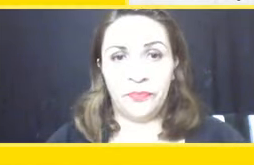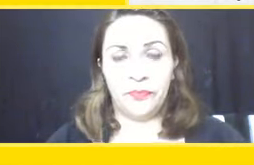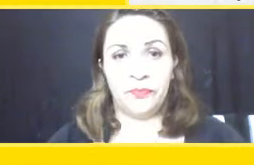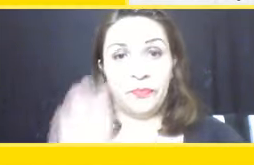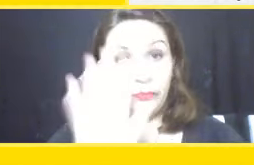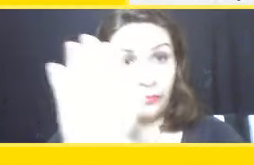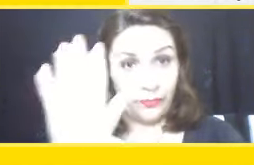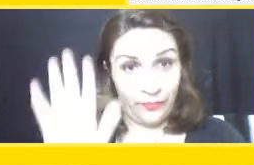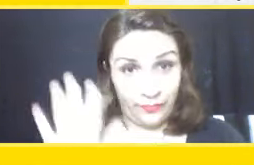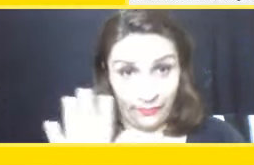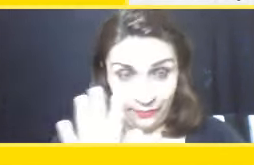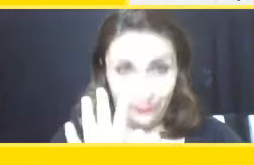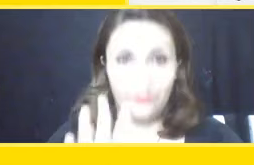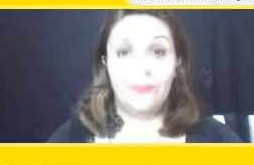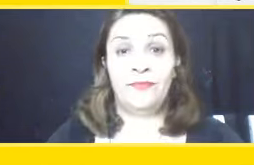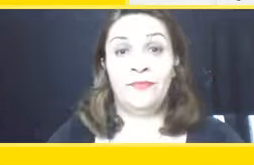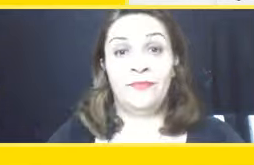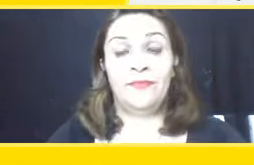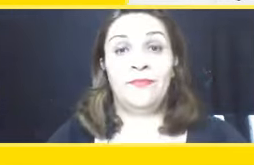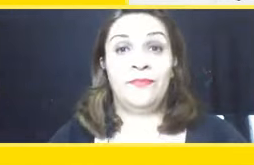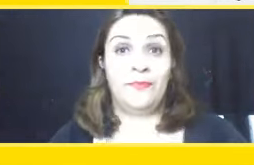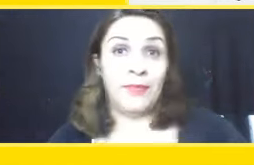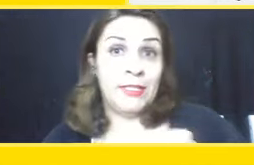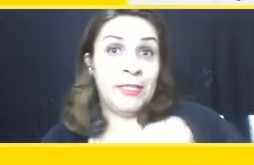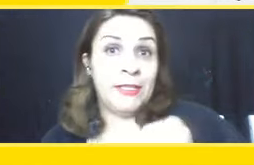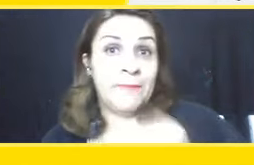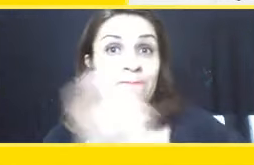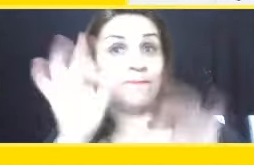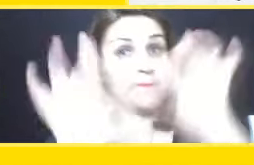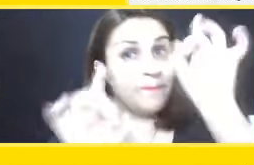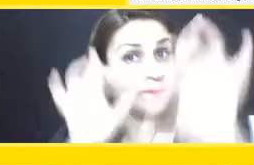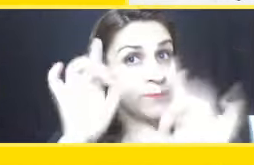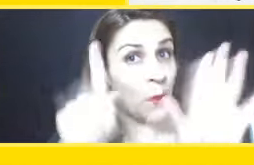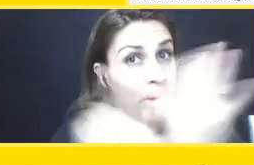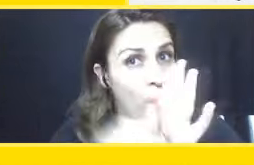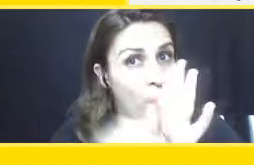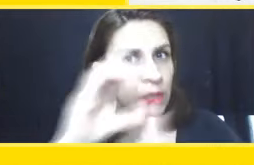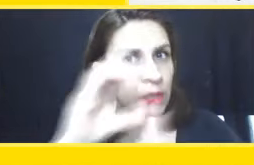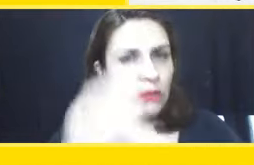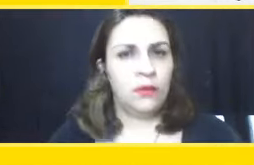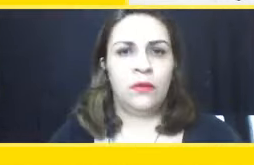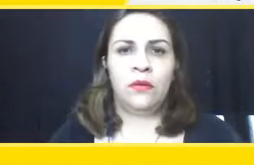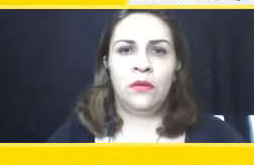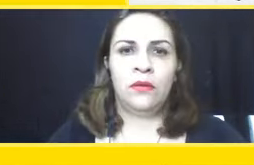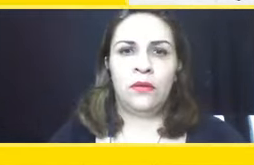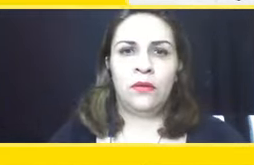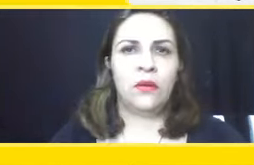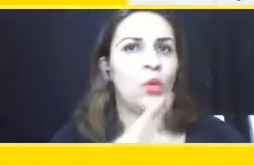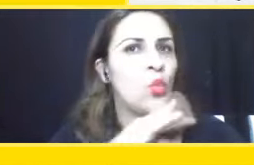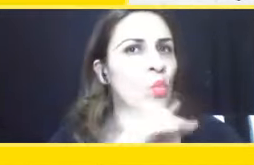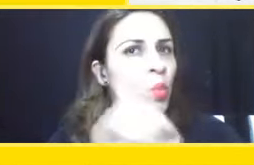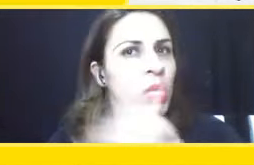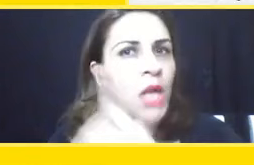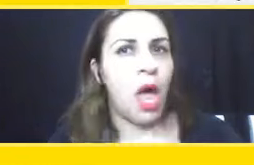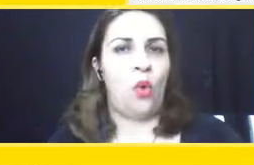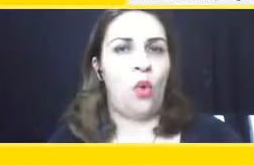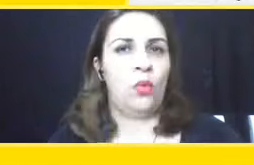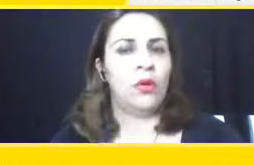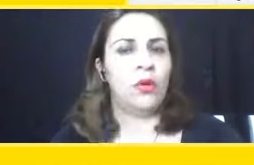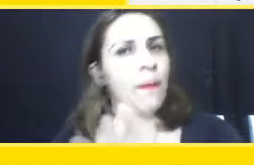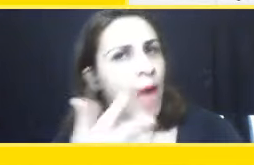eu quero falar para vocês os dados específicos de Ceilândia, tá? Que não são dados ruins,